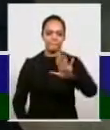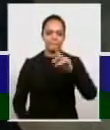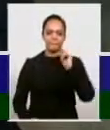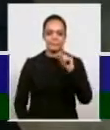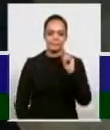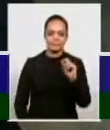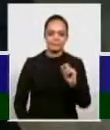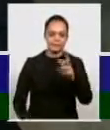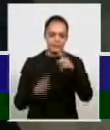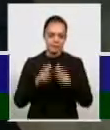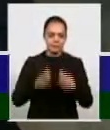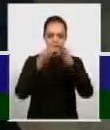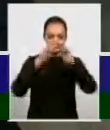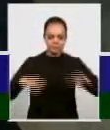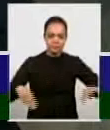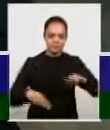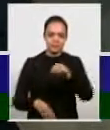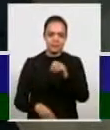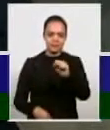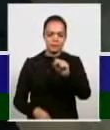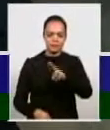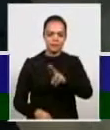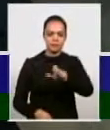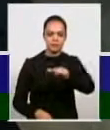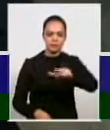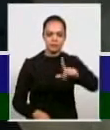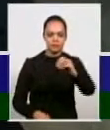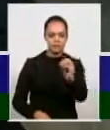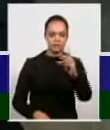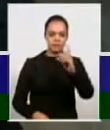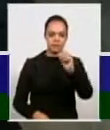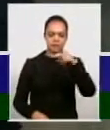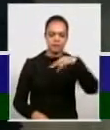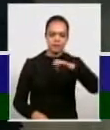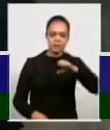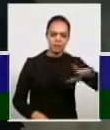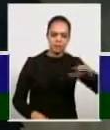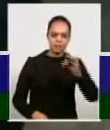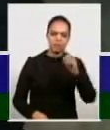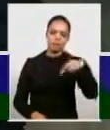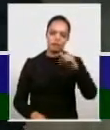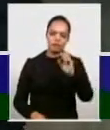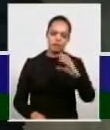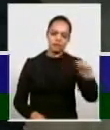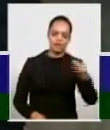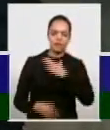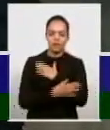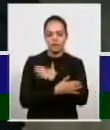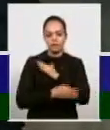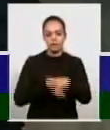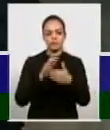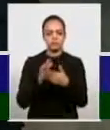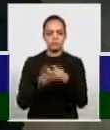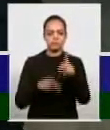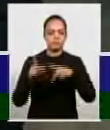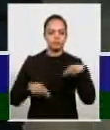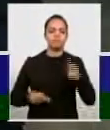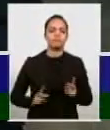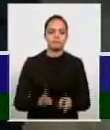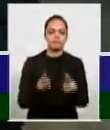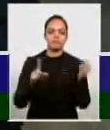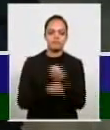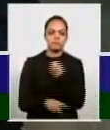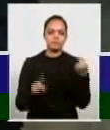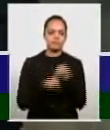bairro Martins, Osvaldo, Daniel Fonseca. Meu abraço para todos da população. E a gente vai sempre lutar para